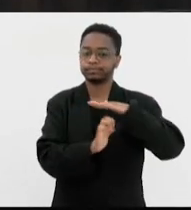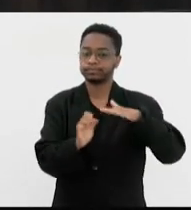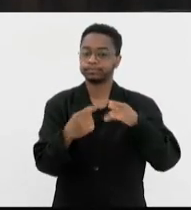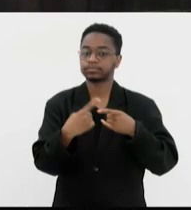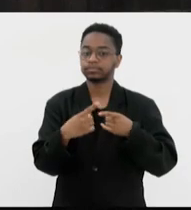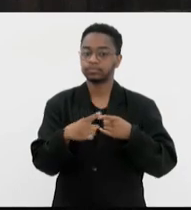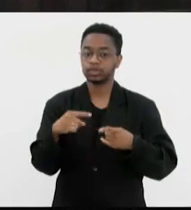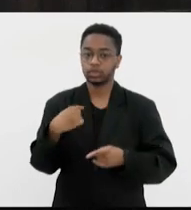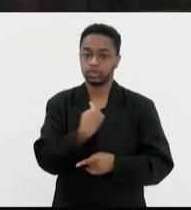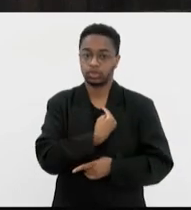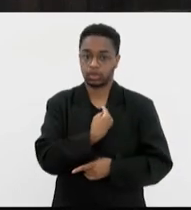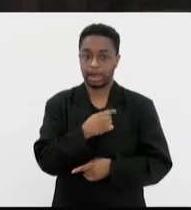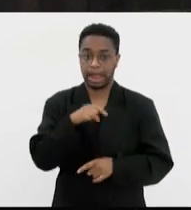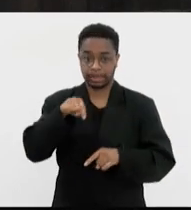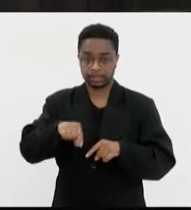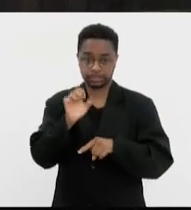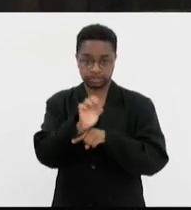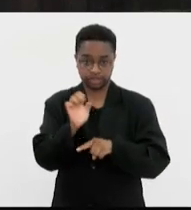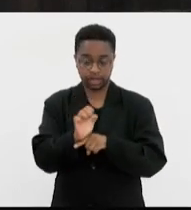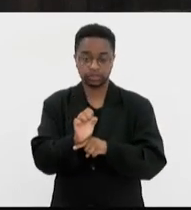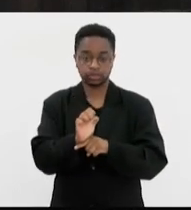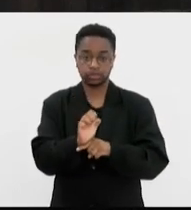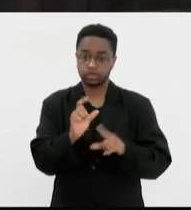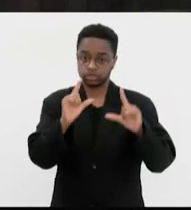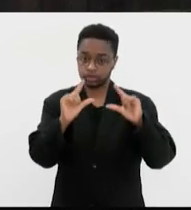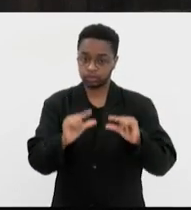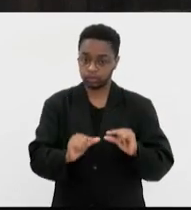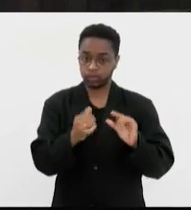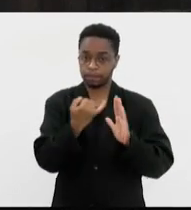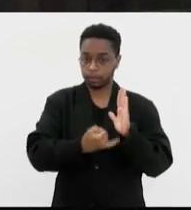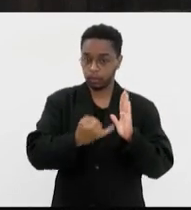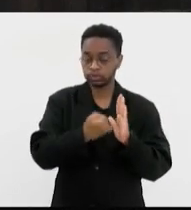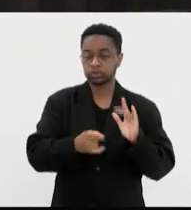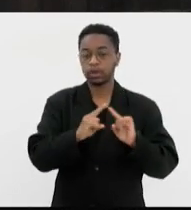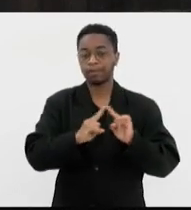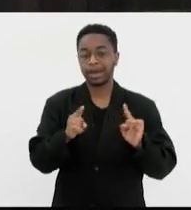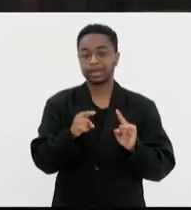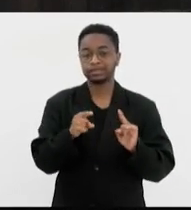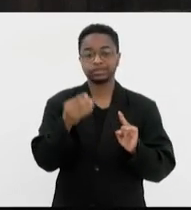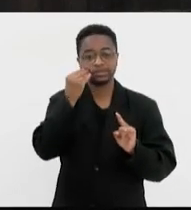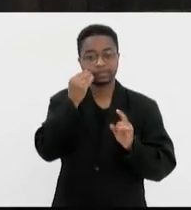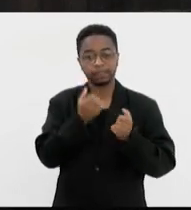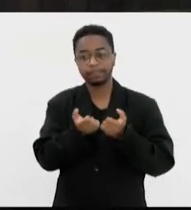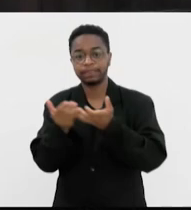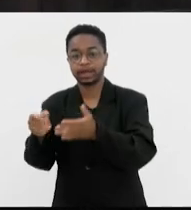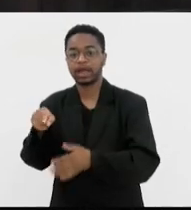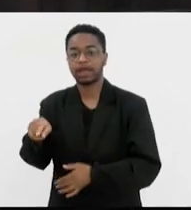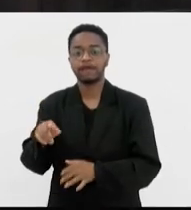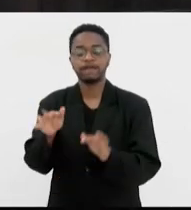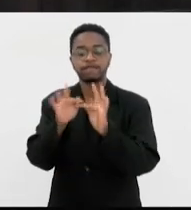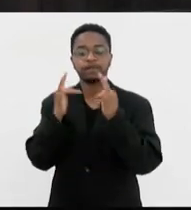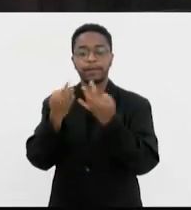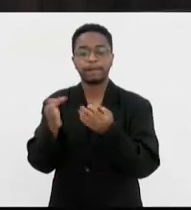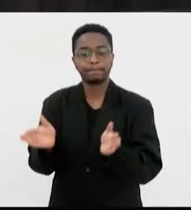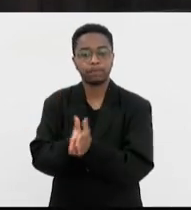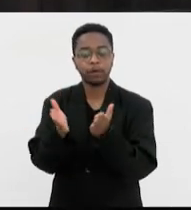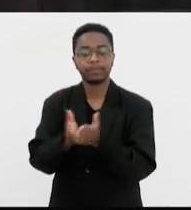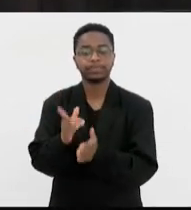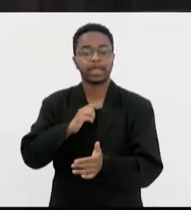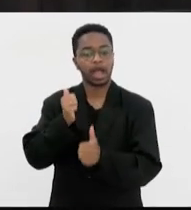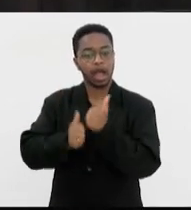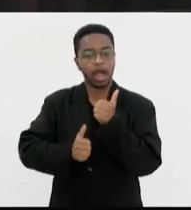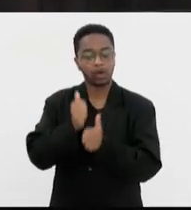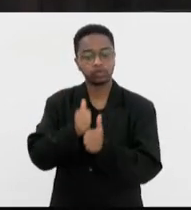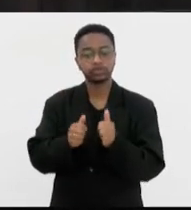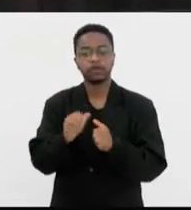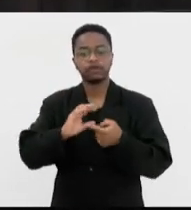Estado abre mão, renuncia a sua receita para que chegue lá o arroz, o feijão, o óleo, o fubá,